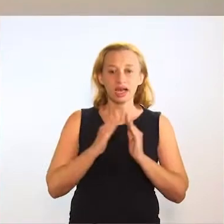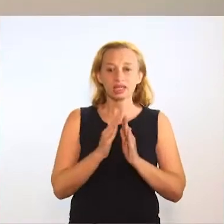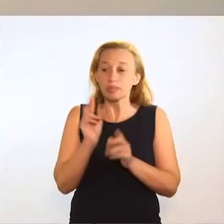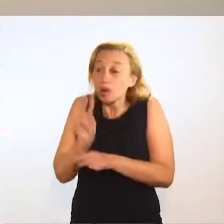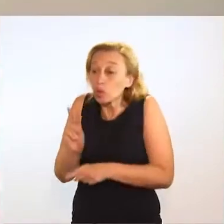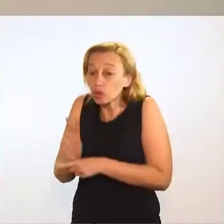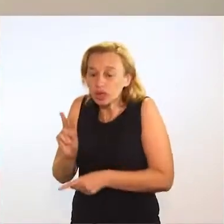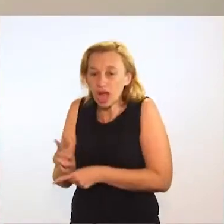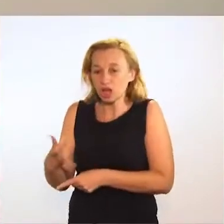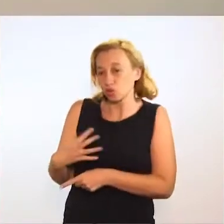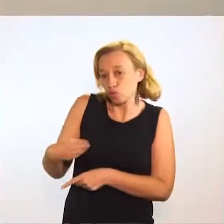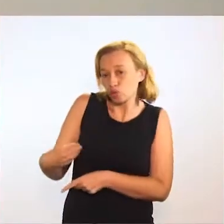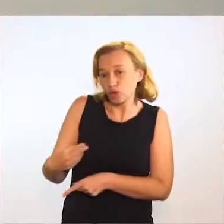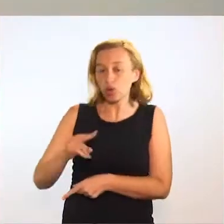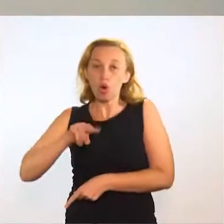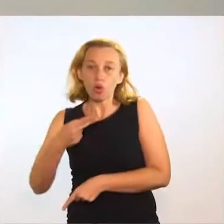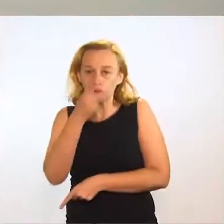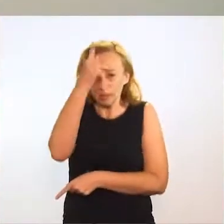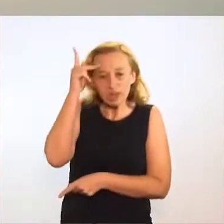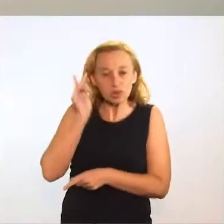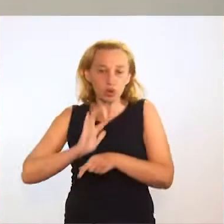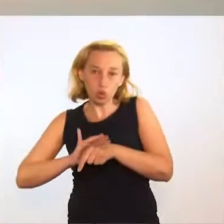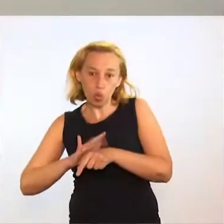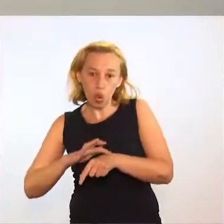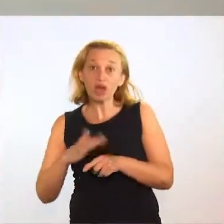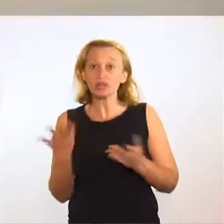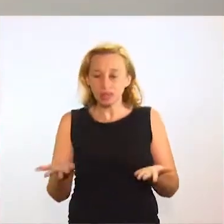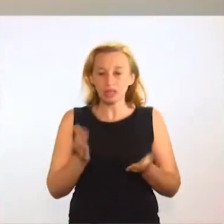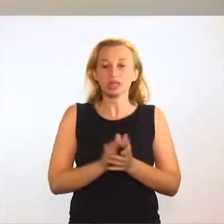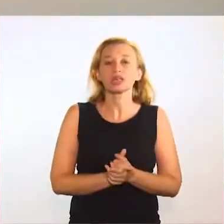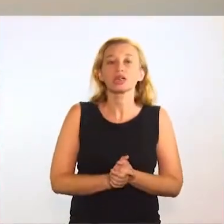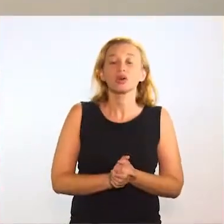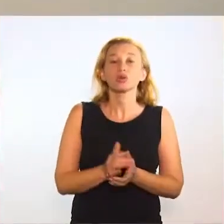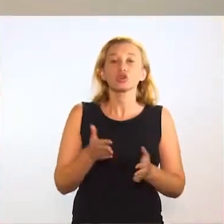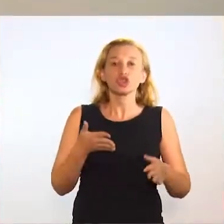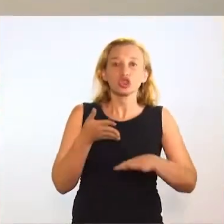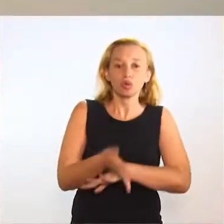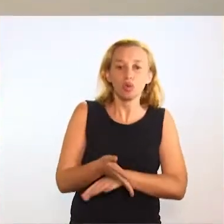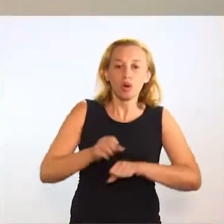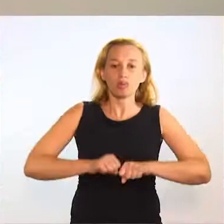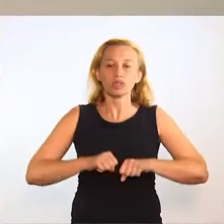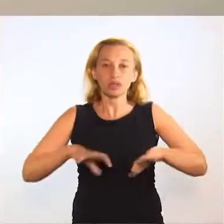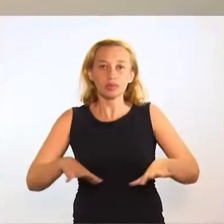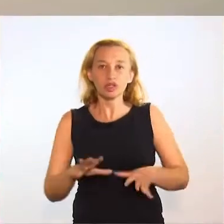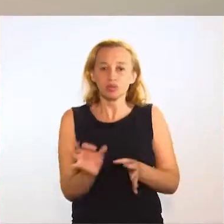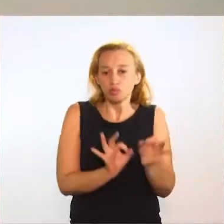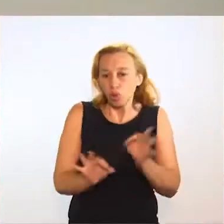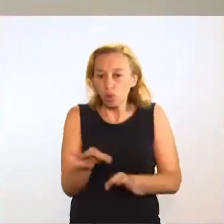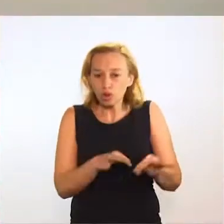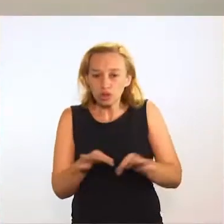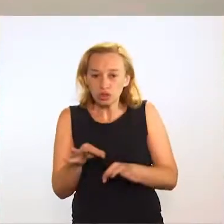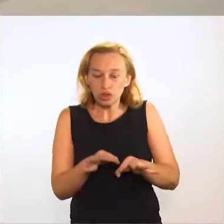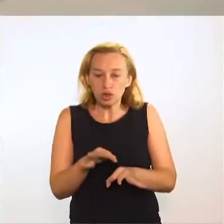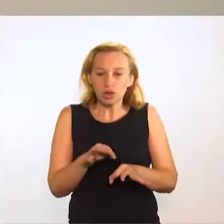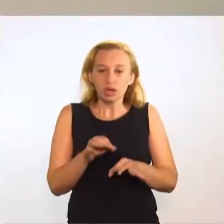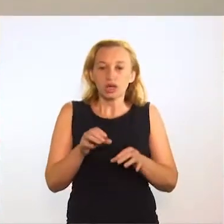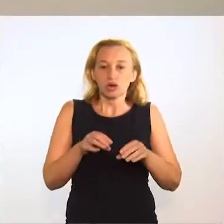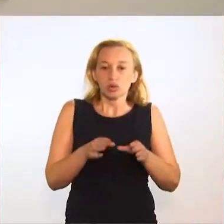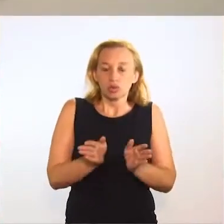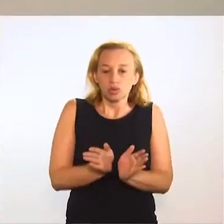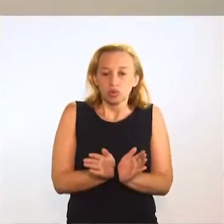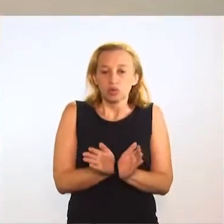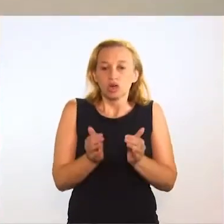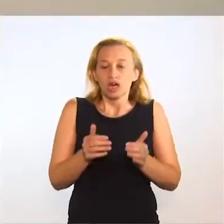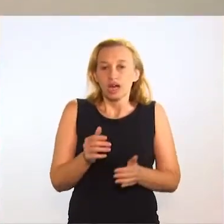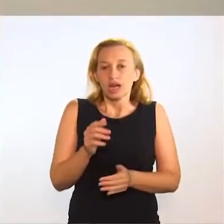tivesse doente, né? Ou de um filho. Então, a gente já nasceu com essa perspectiva. Quando veio a pandemia, a gente organizou kits de